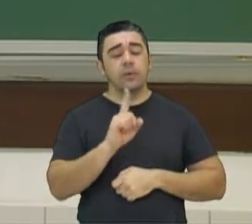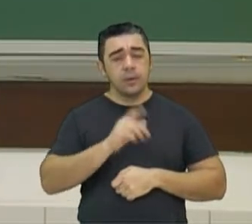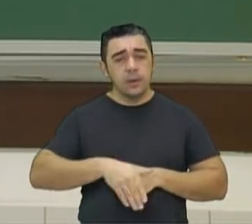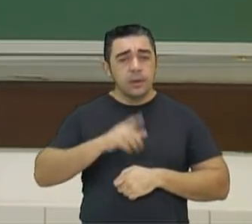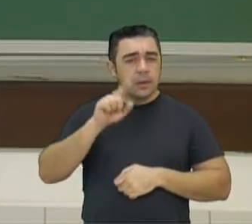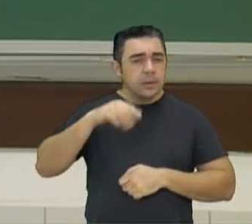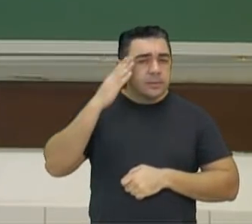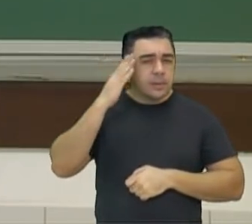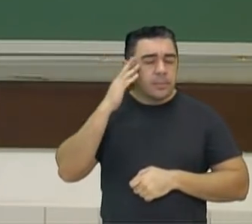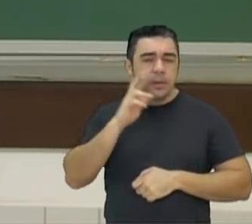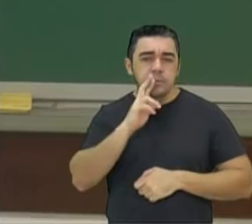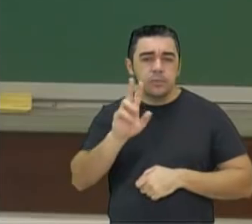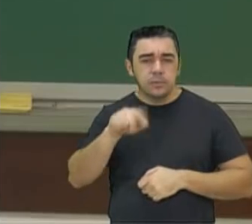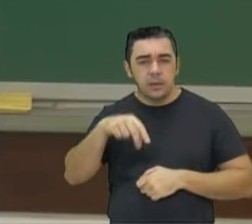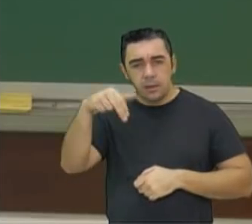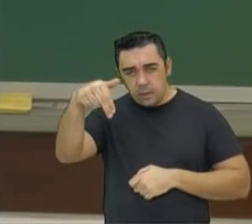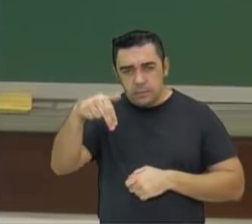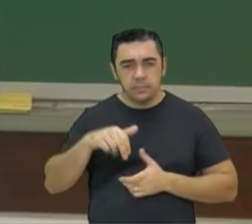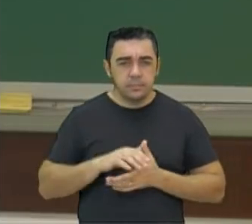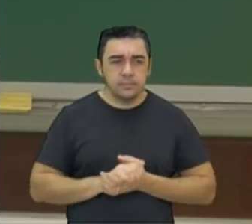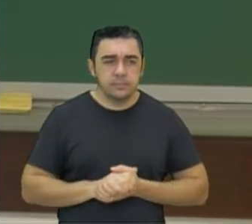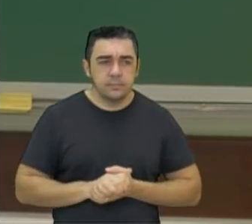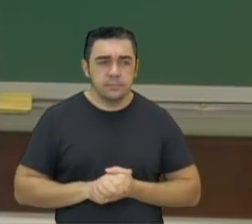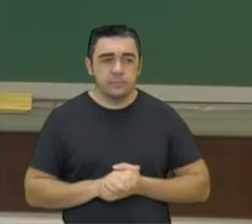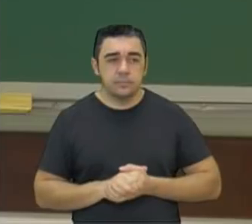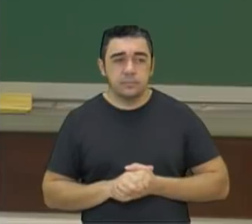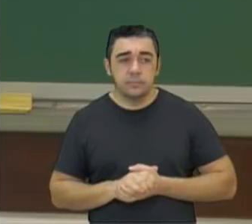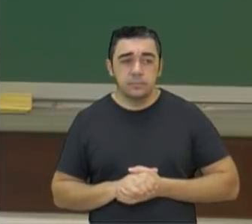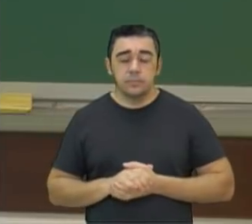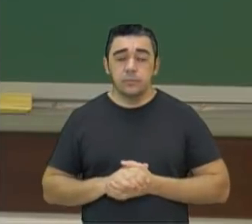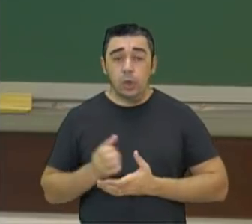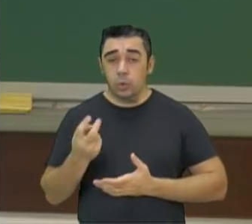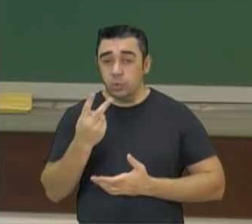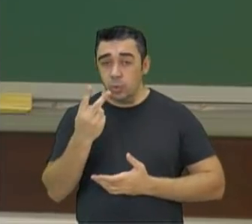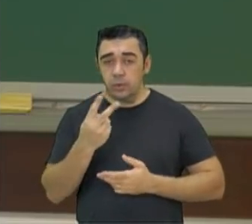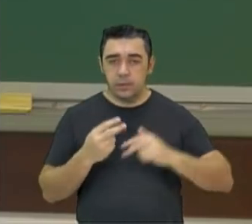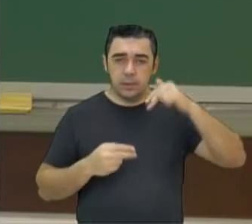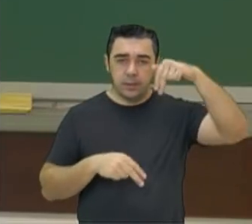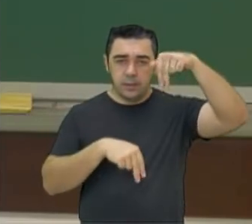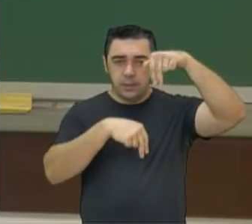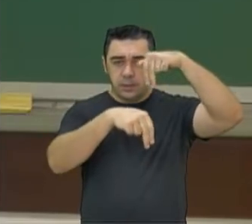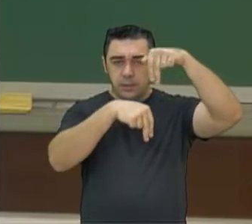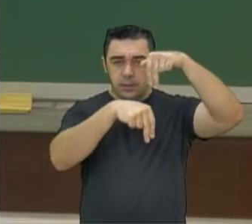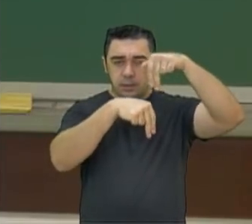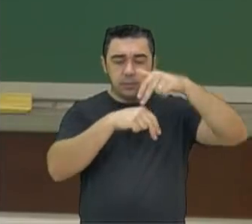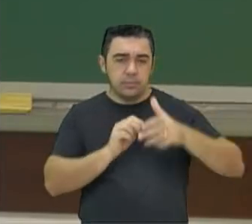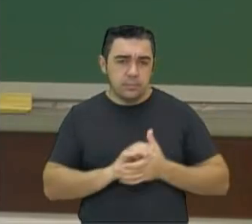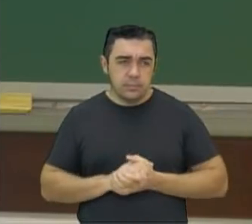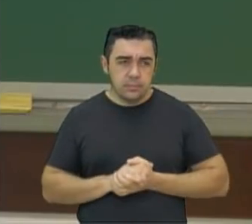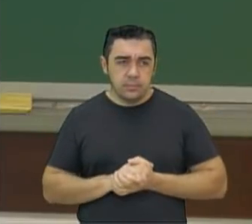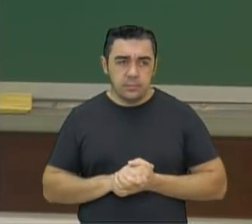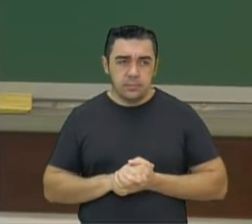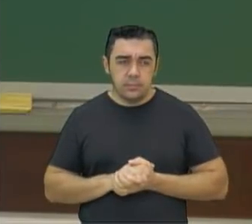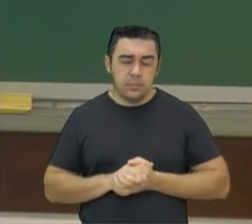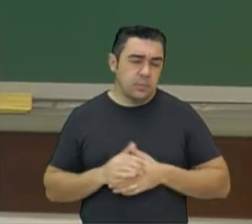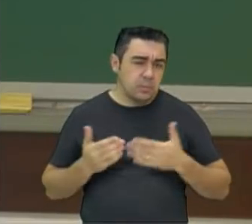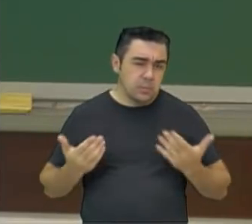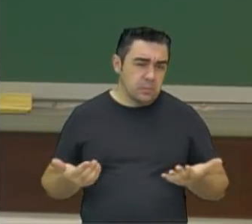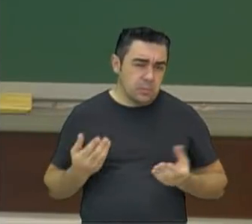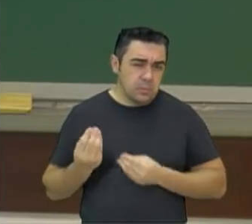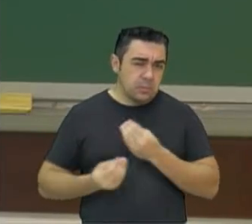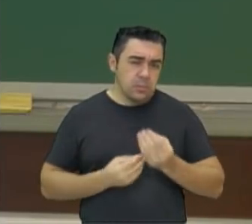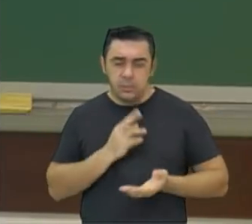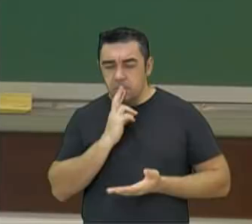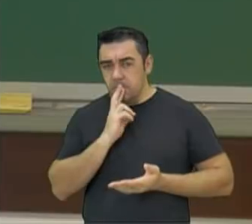será o próprio N. E quando os dois valores são iguais? Quando N e P são